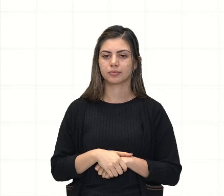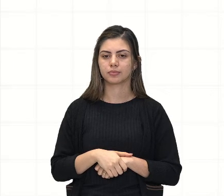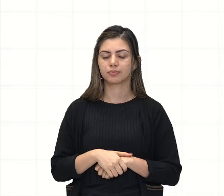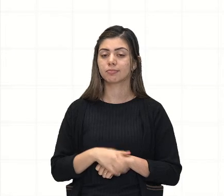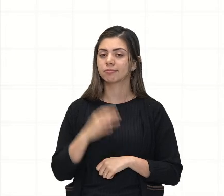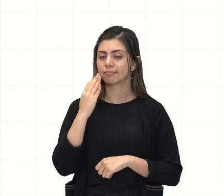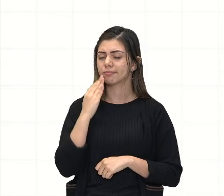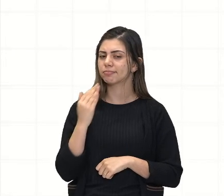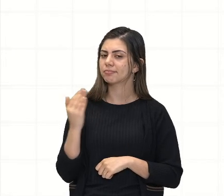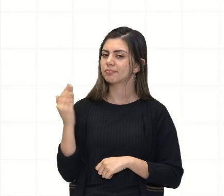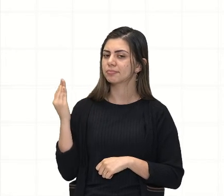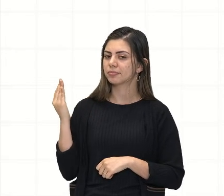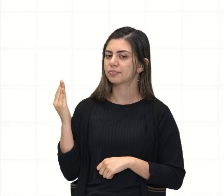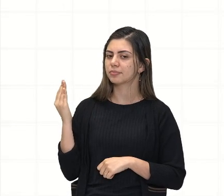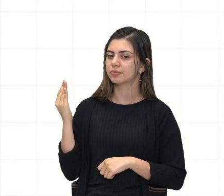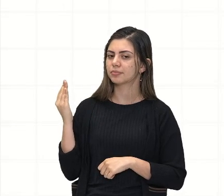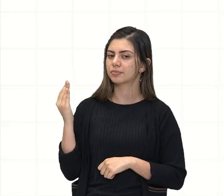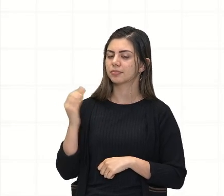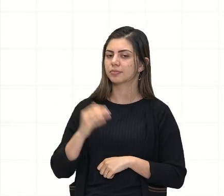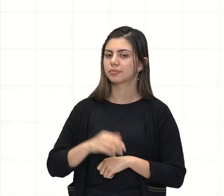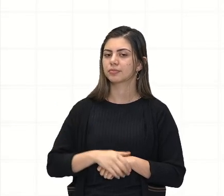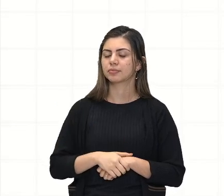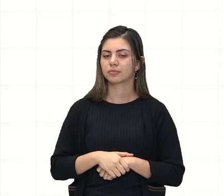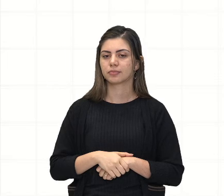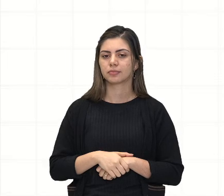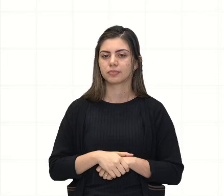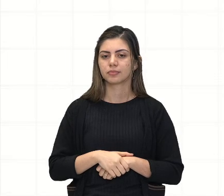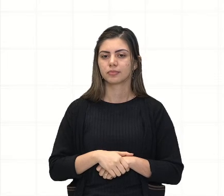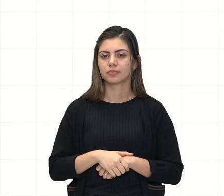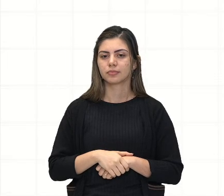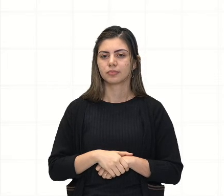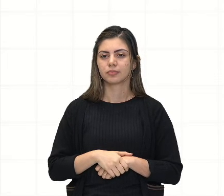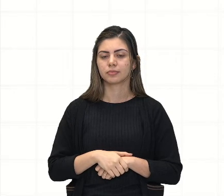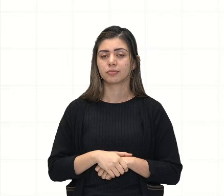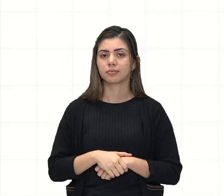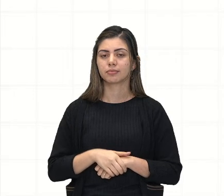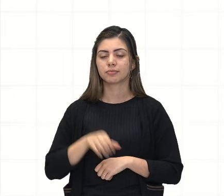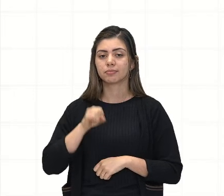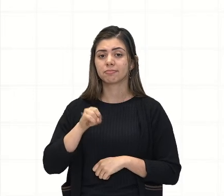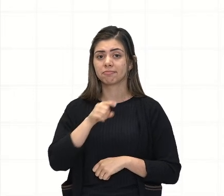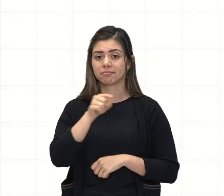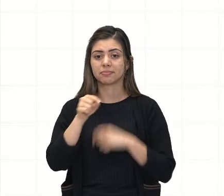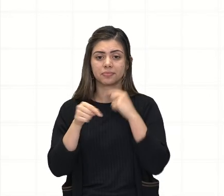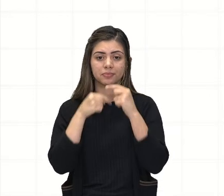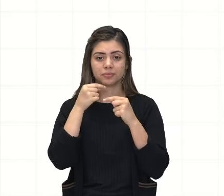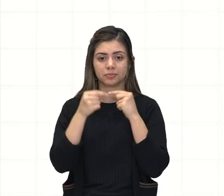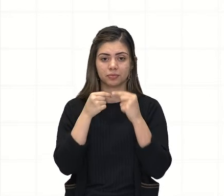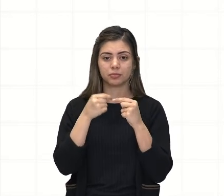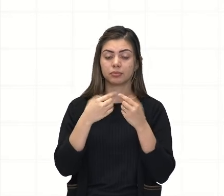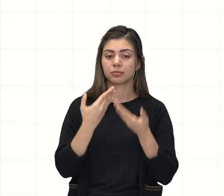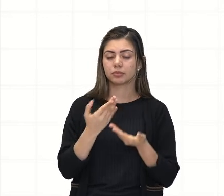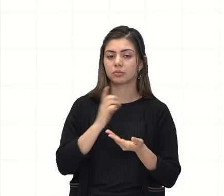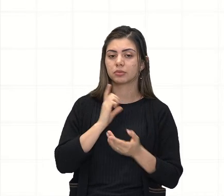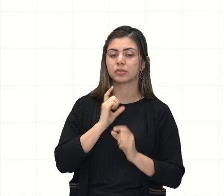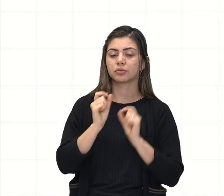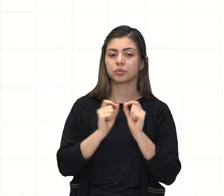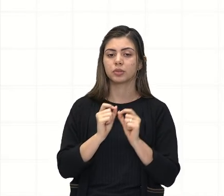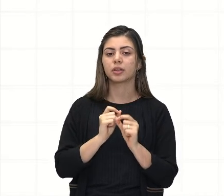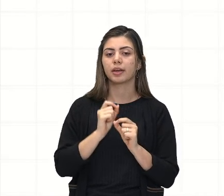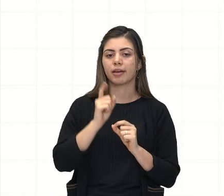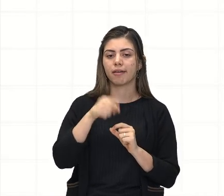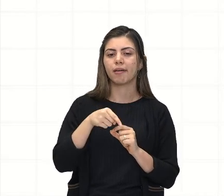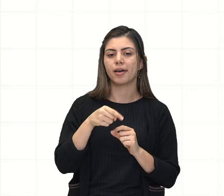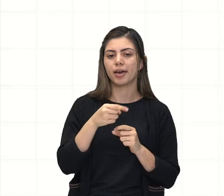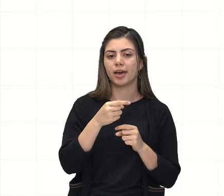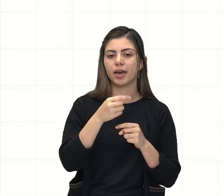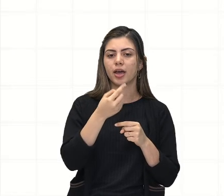Vamos só para quem ainda ficou com dúvida, né? Estamos somando aqui duas